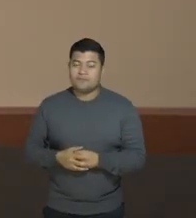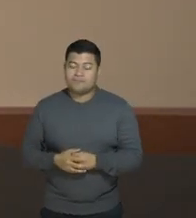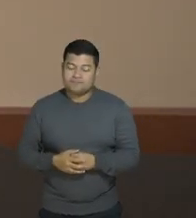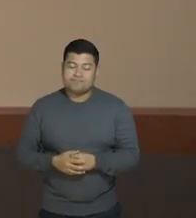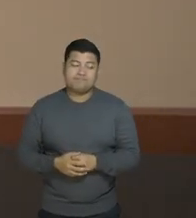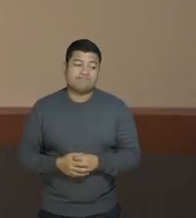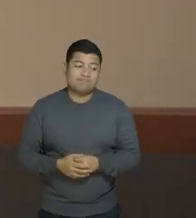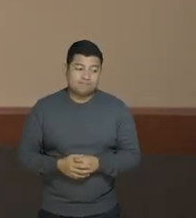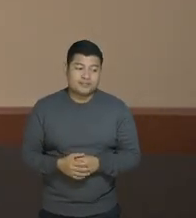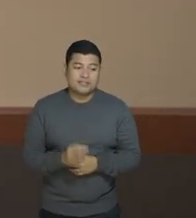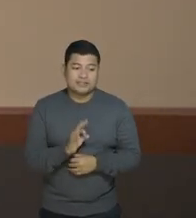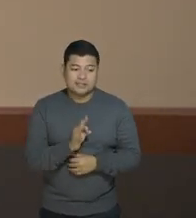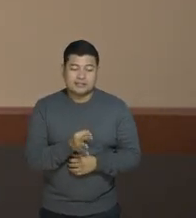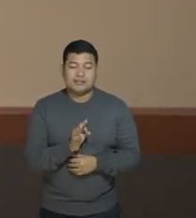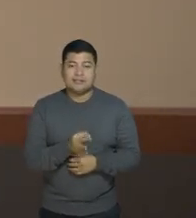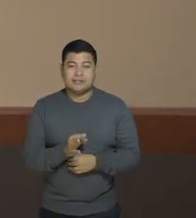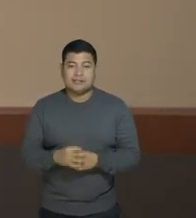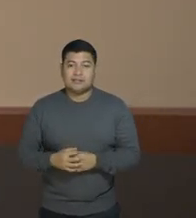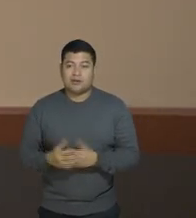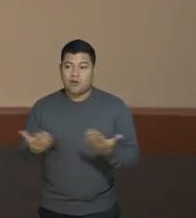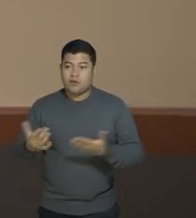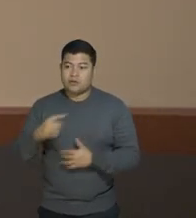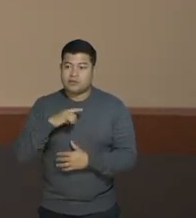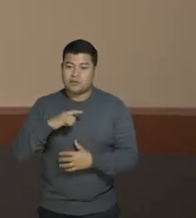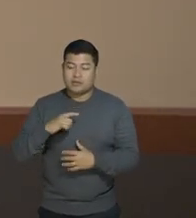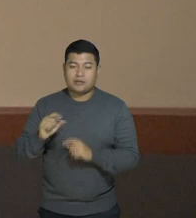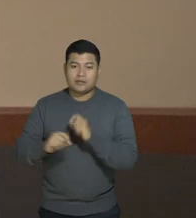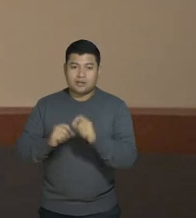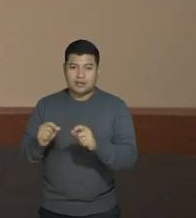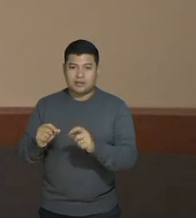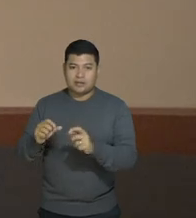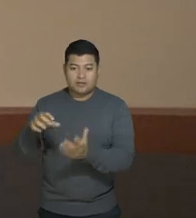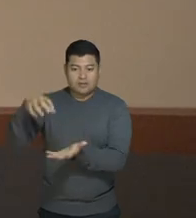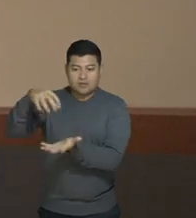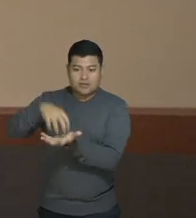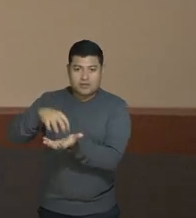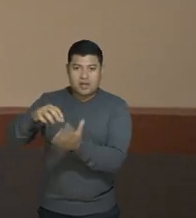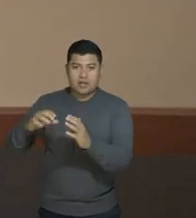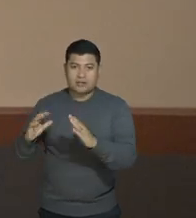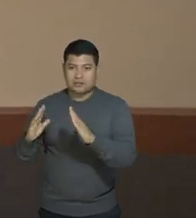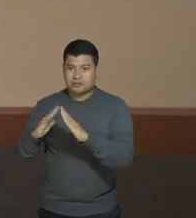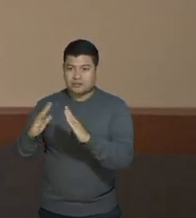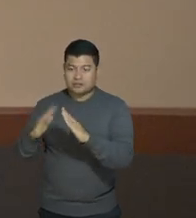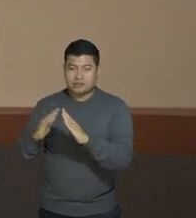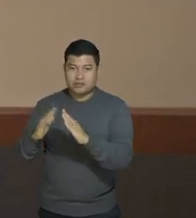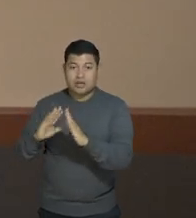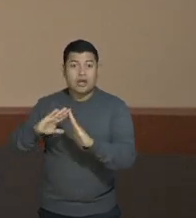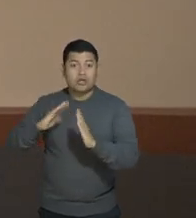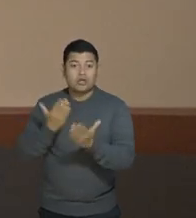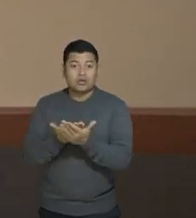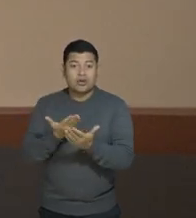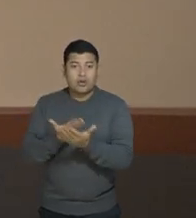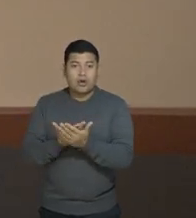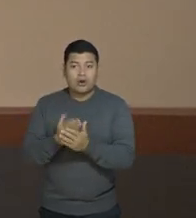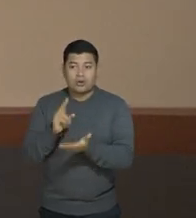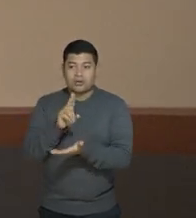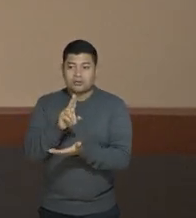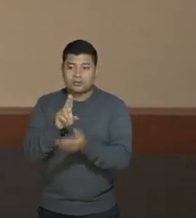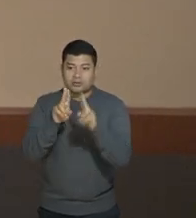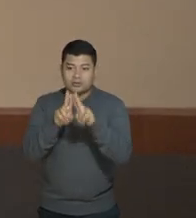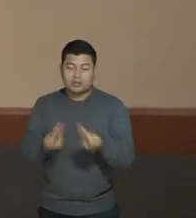A gente tem hoje a Clínica Escola da UFSC. Sabrina, alguma outra referência, talvez, que não me venha, na Fundação?